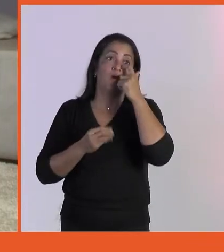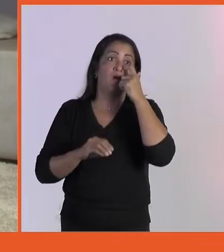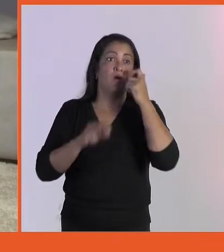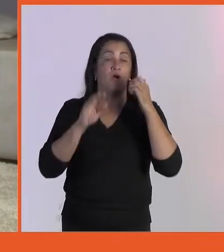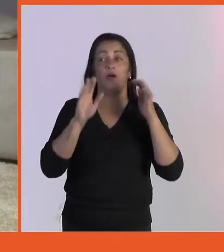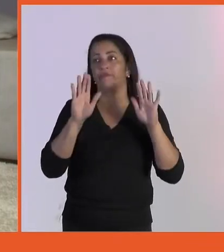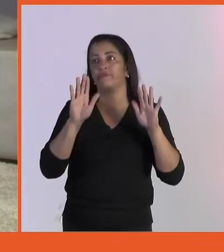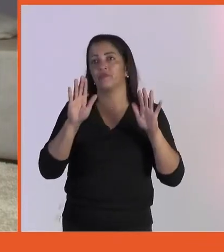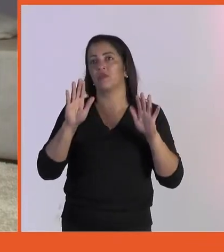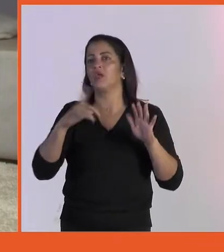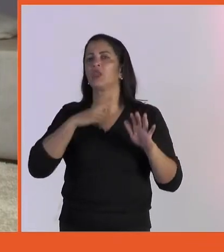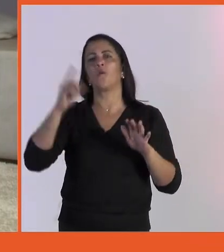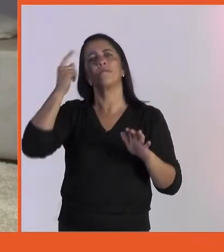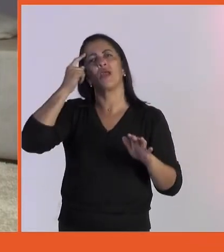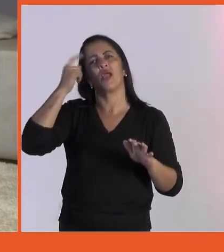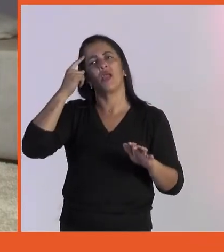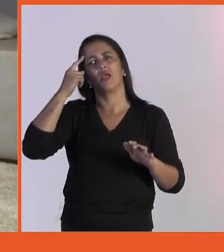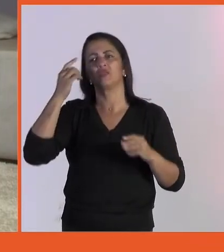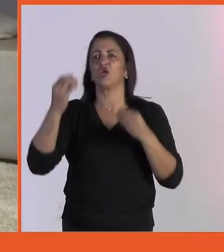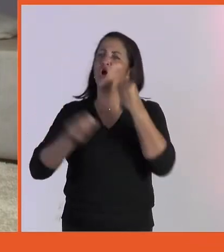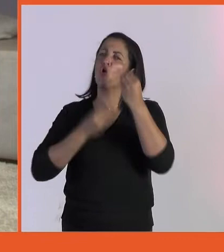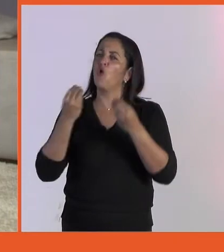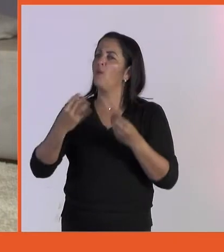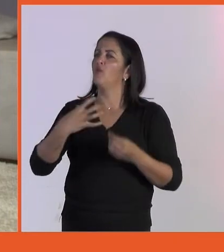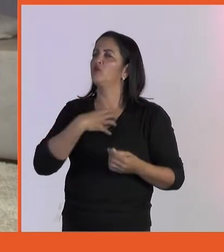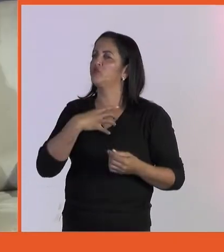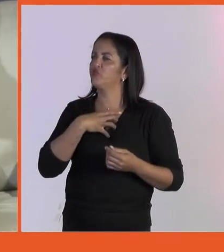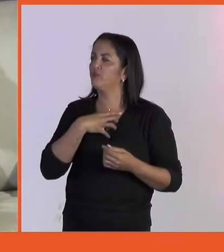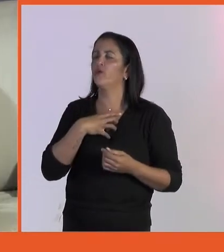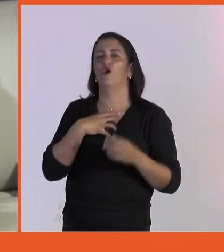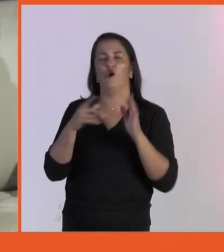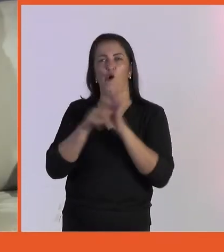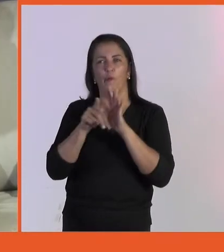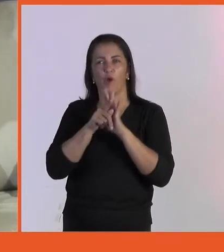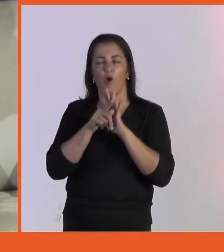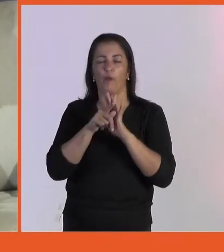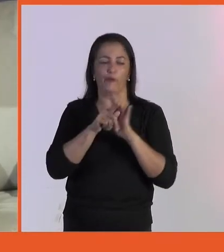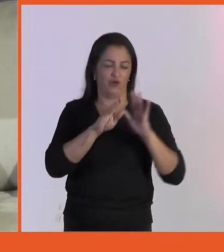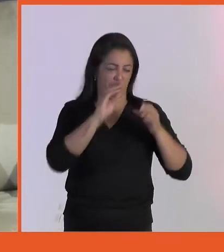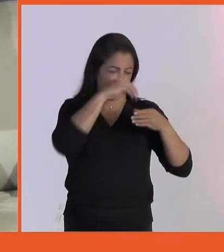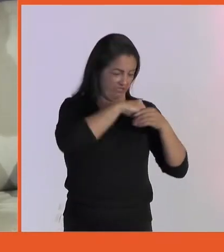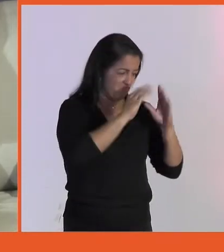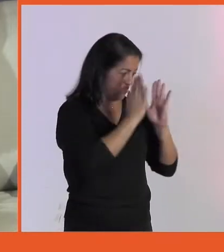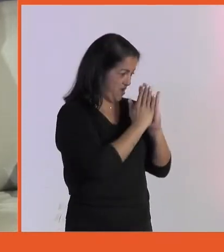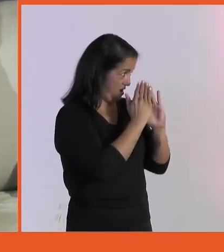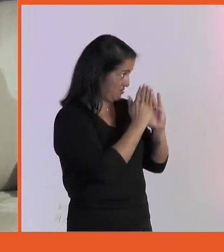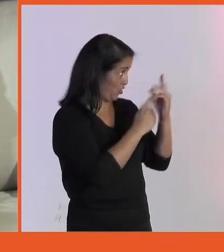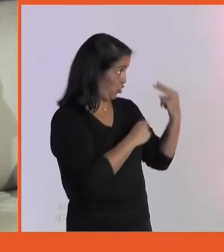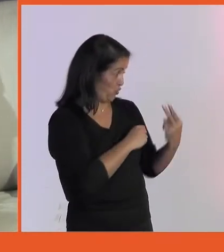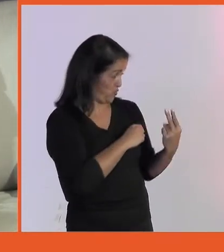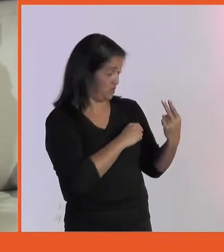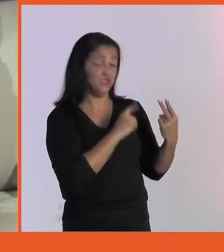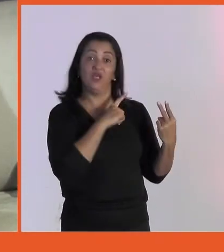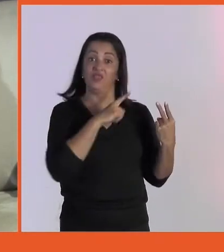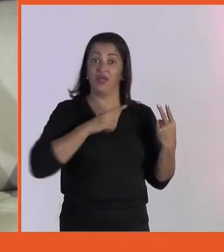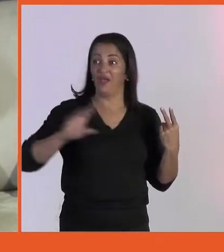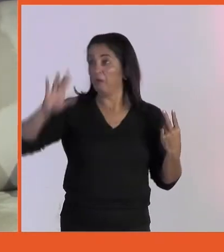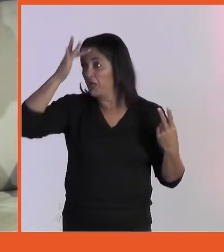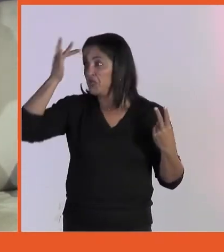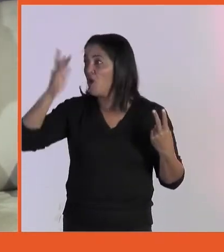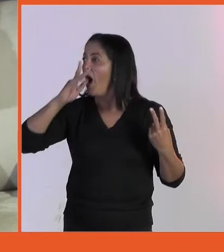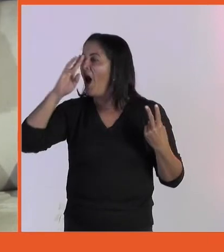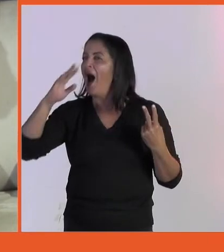ano bem assim, atípico nas nossas redes, porque todo mundo em casa, todo mundo consumiu muito mais o conteúdo. E as